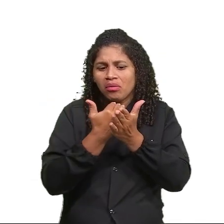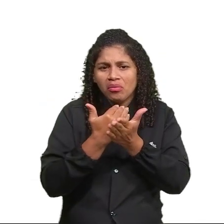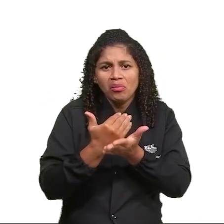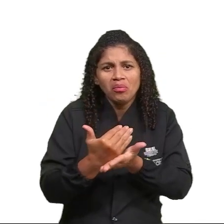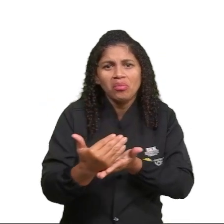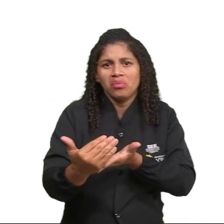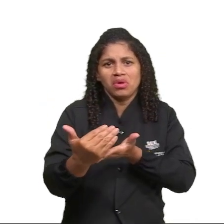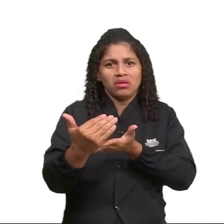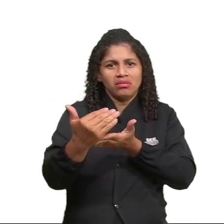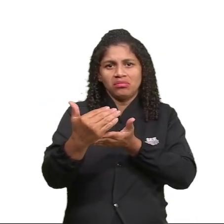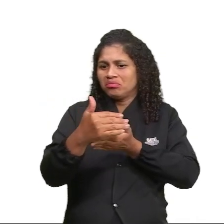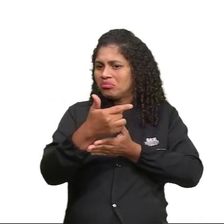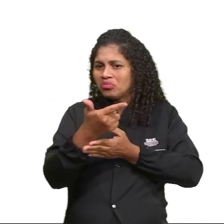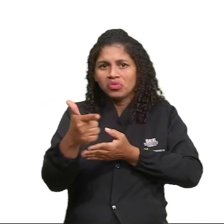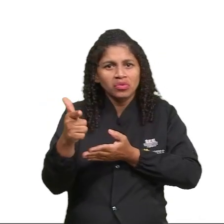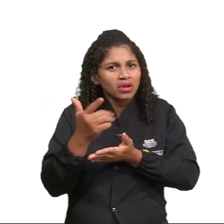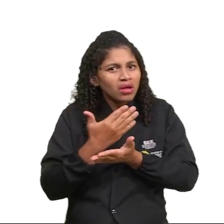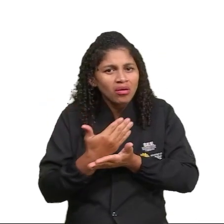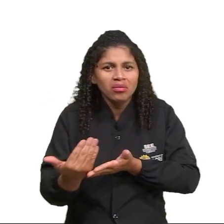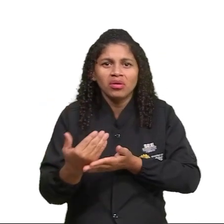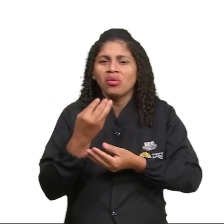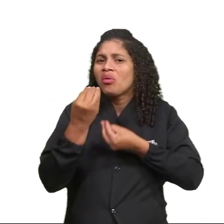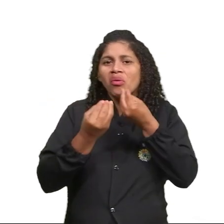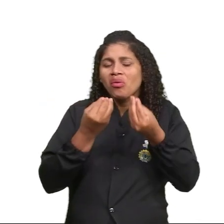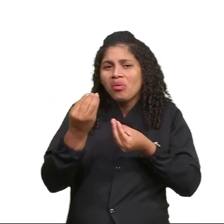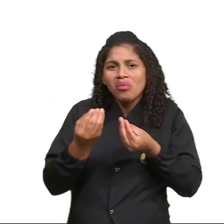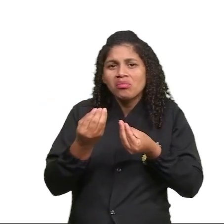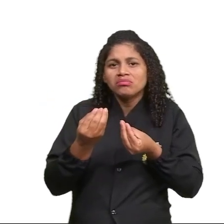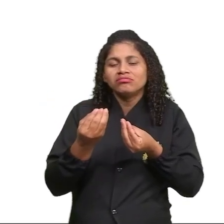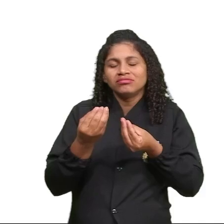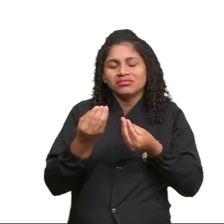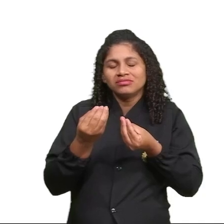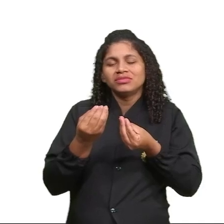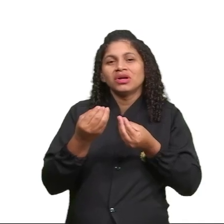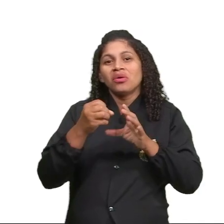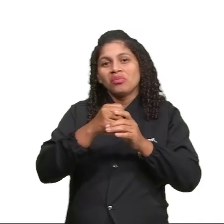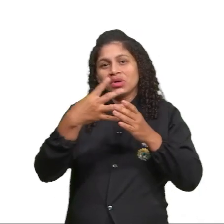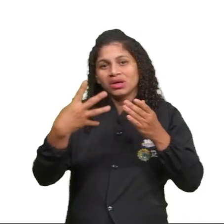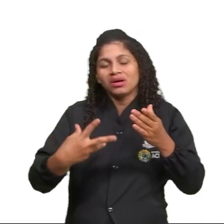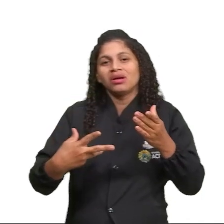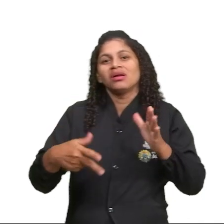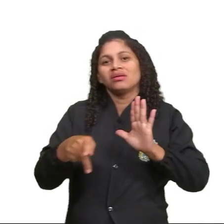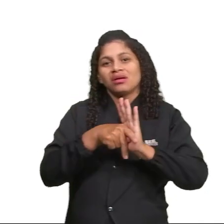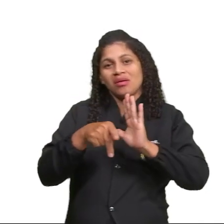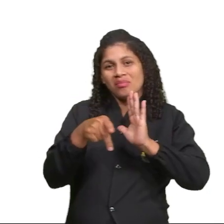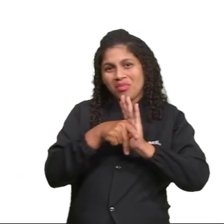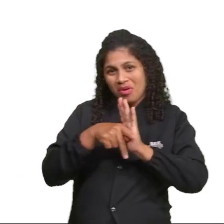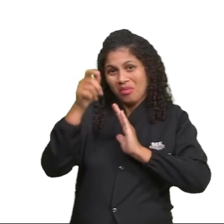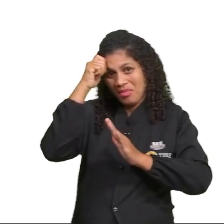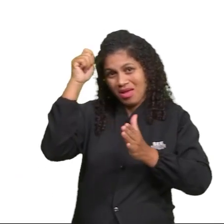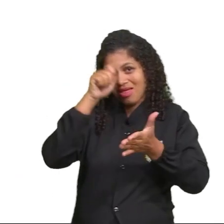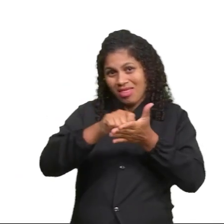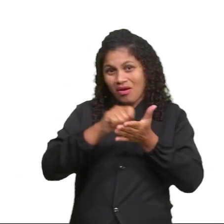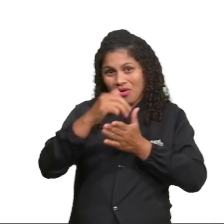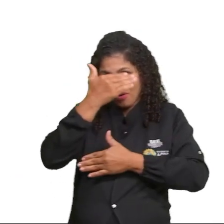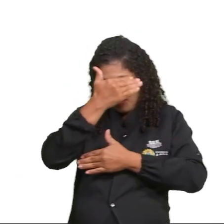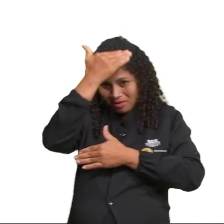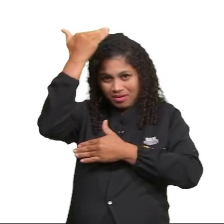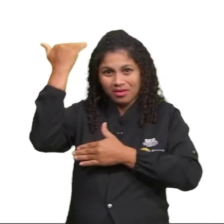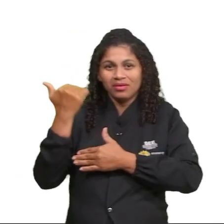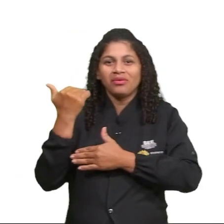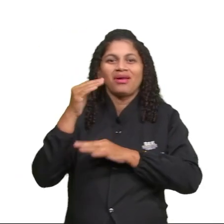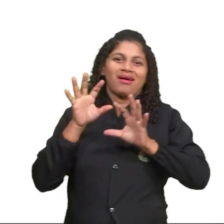metafísica além muito maior. E isso na Clarice é uma característica muito presente. Muito bem. Bora para o enunciado